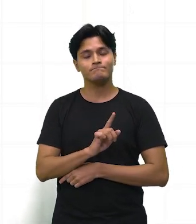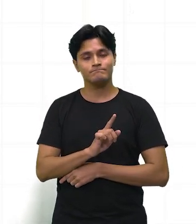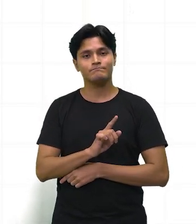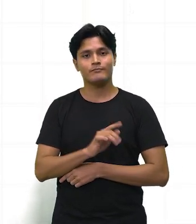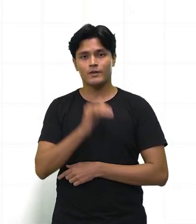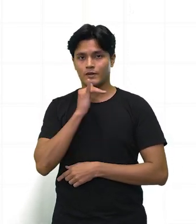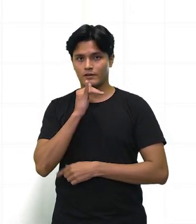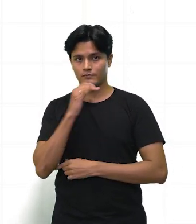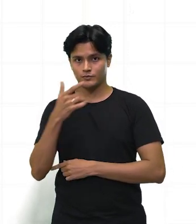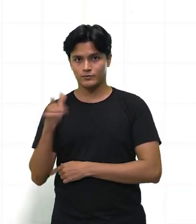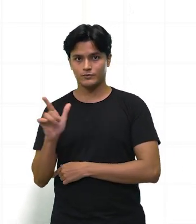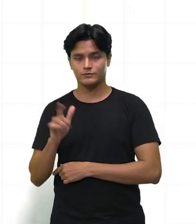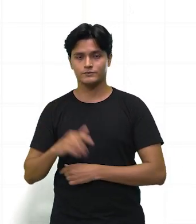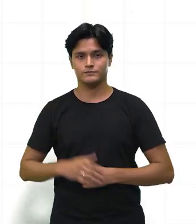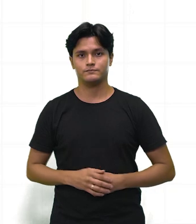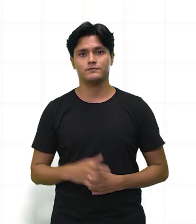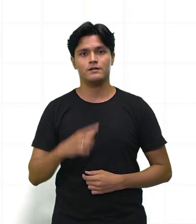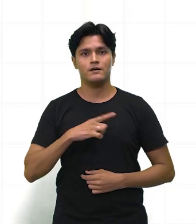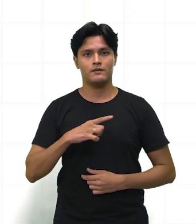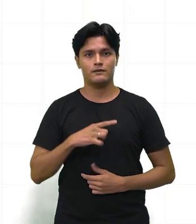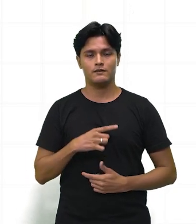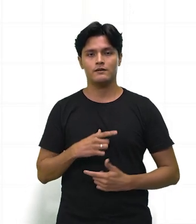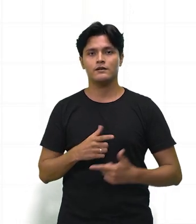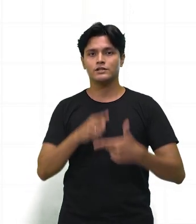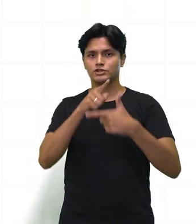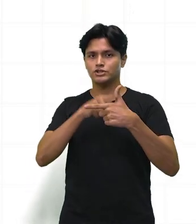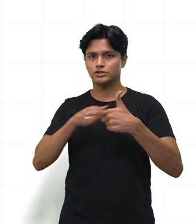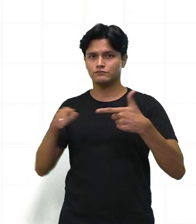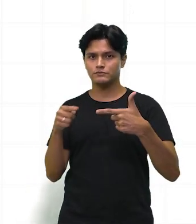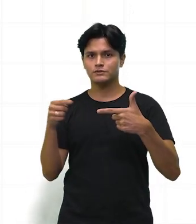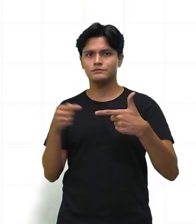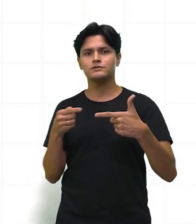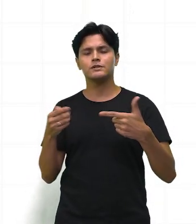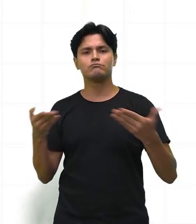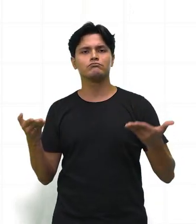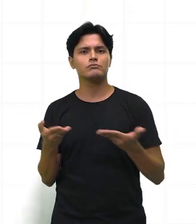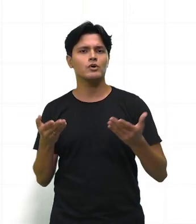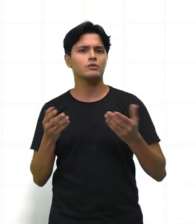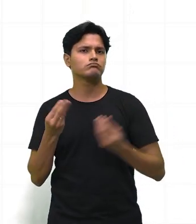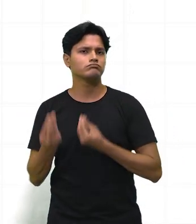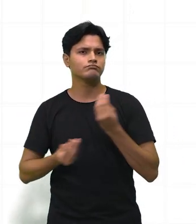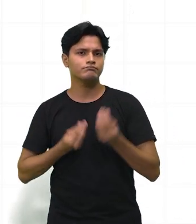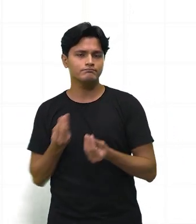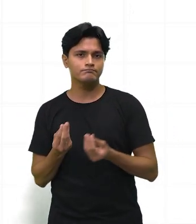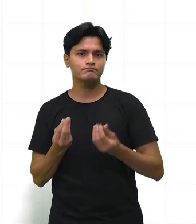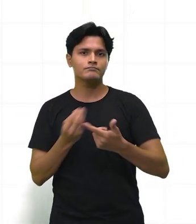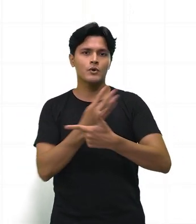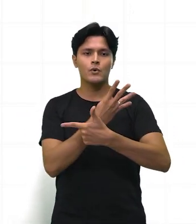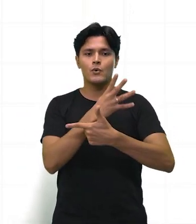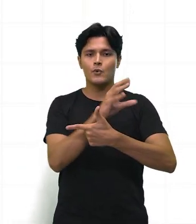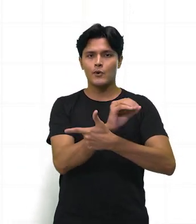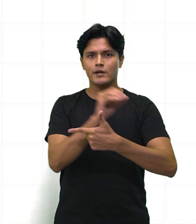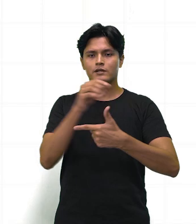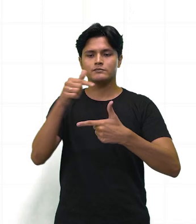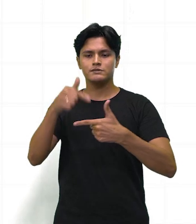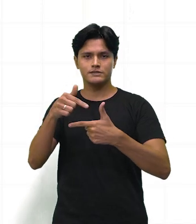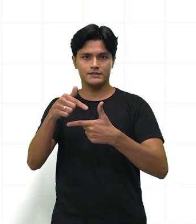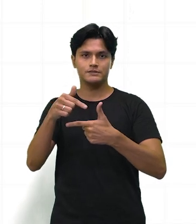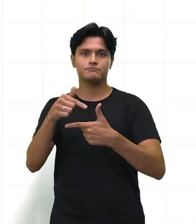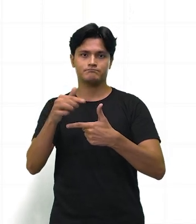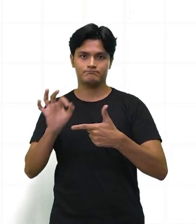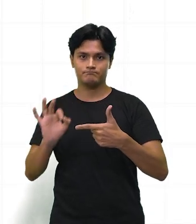outro exemplo aqui, ó. Nós temos uma divisão agora de 40 por 7,